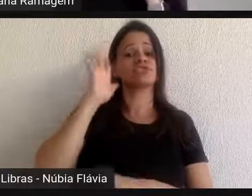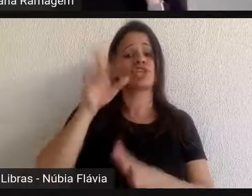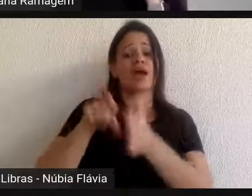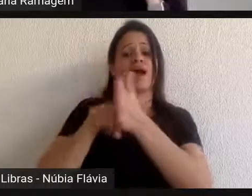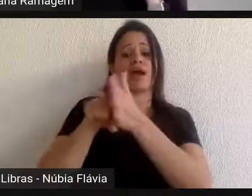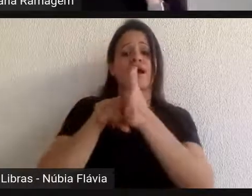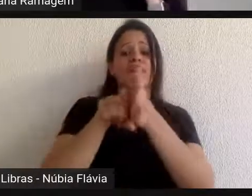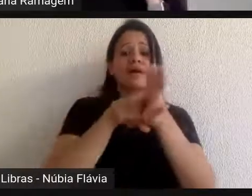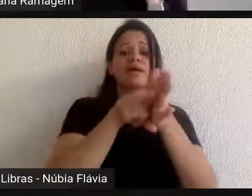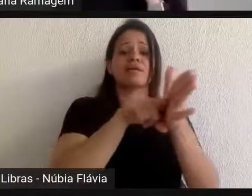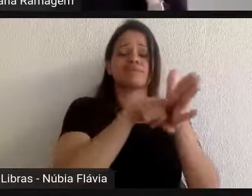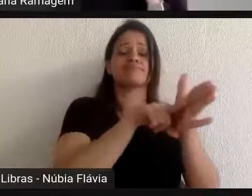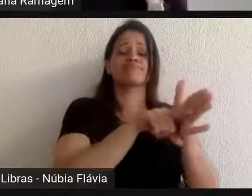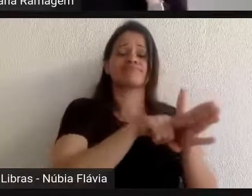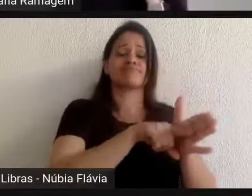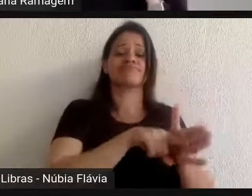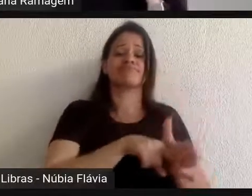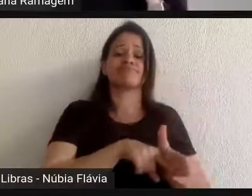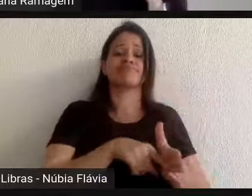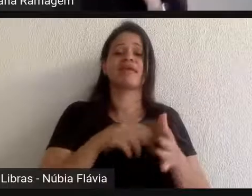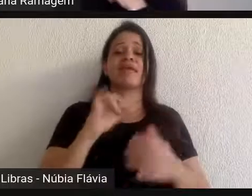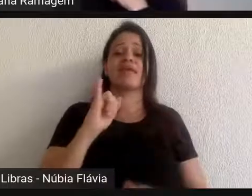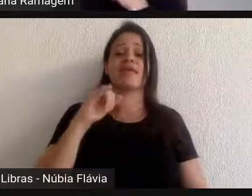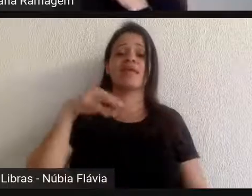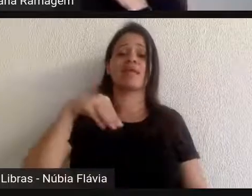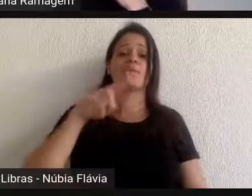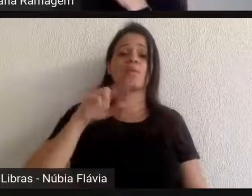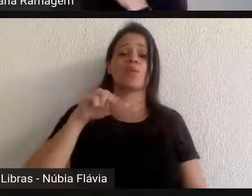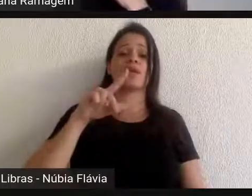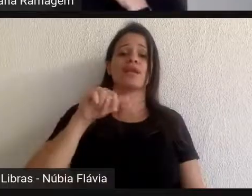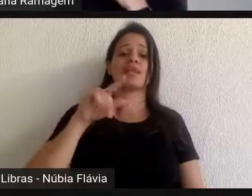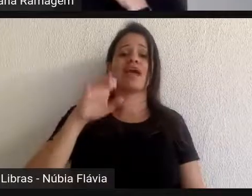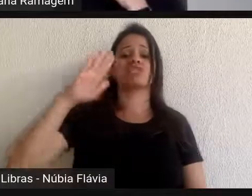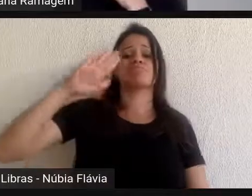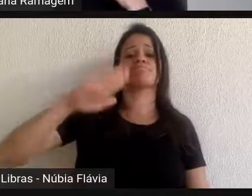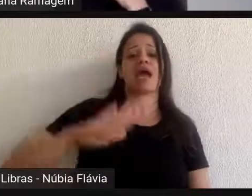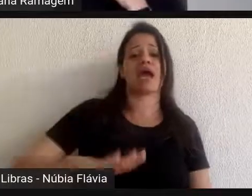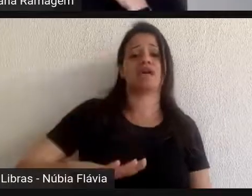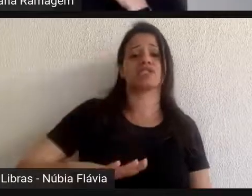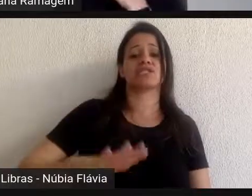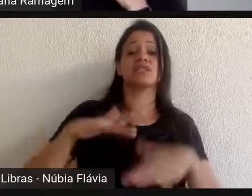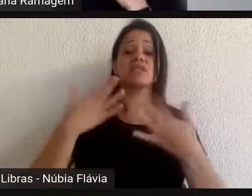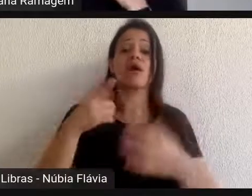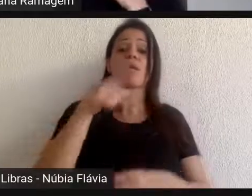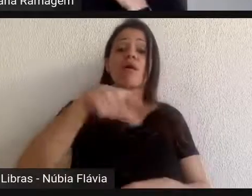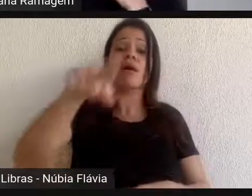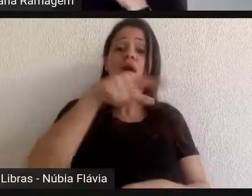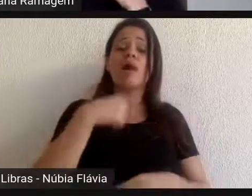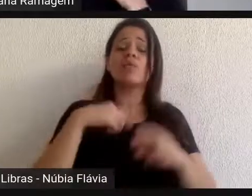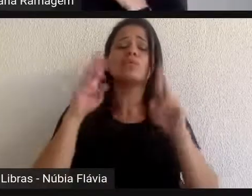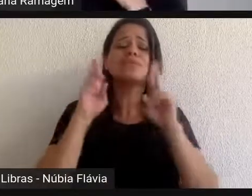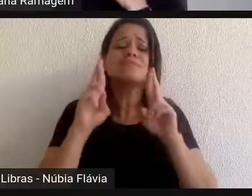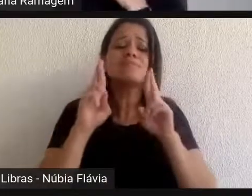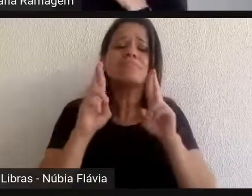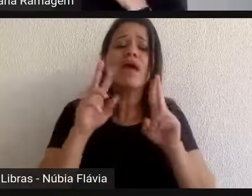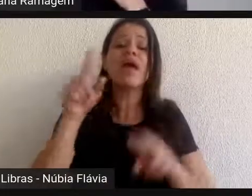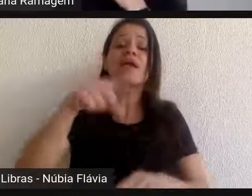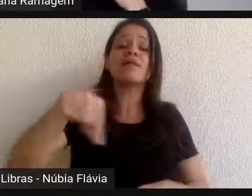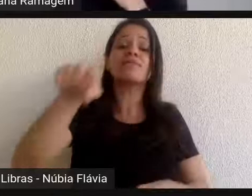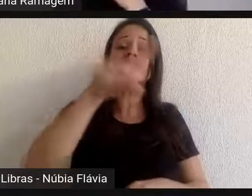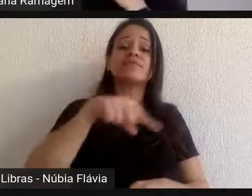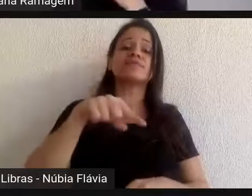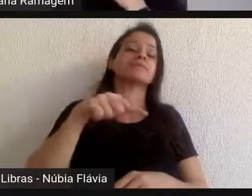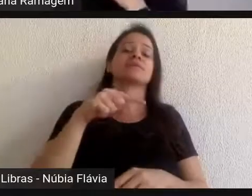com comorbidade, né? E eu acho isso muito interessante. Eu acho que isso é um movimento que eu espero que não tenha